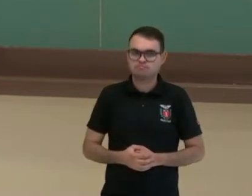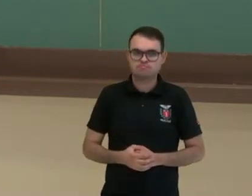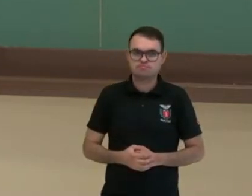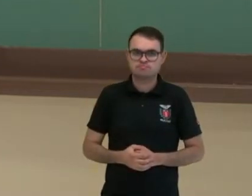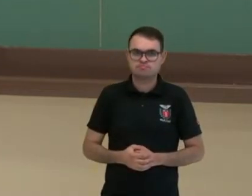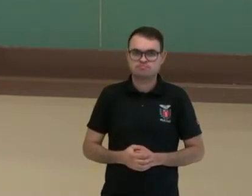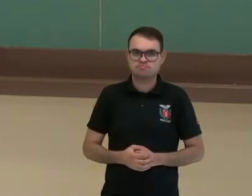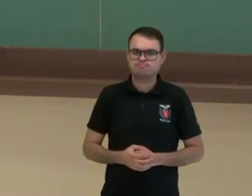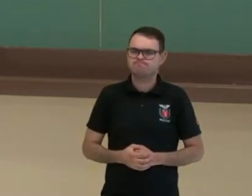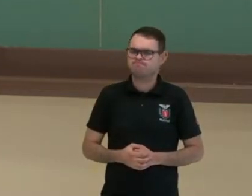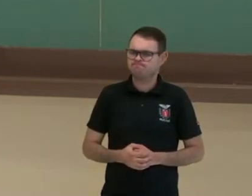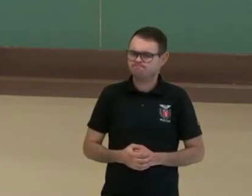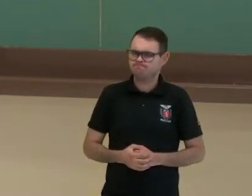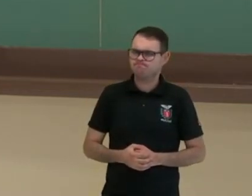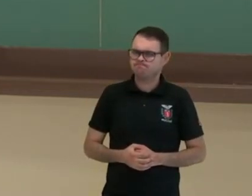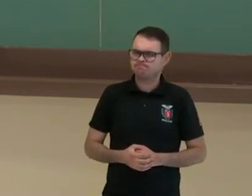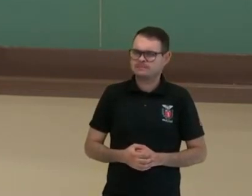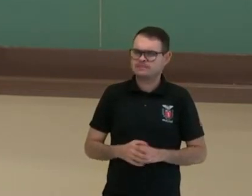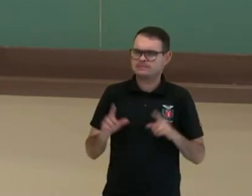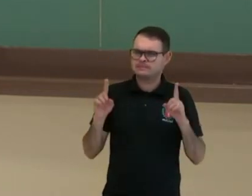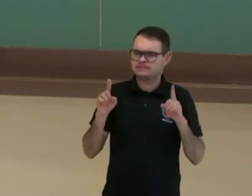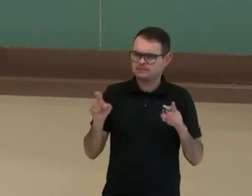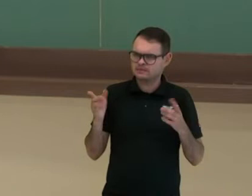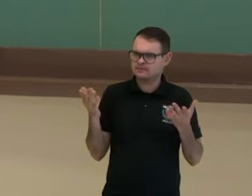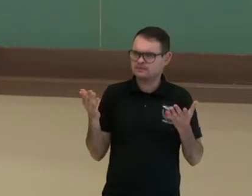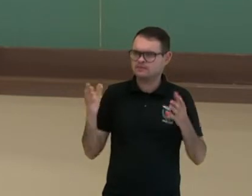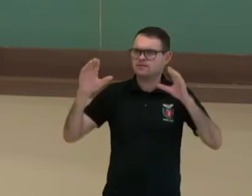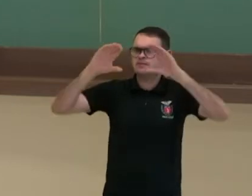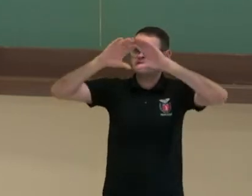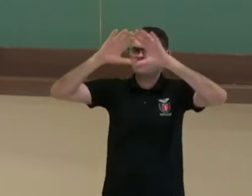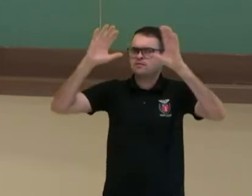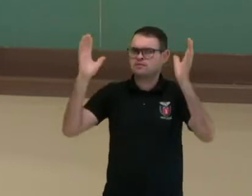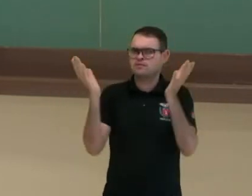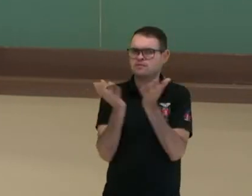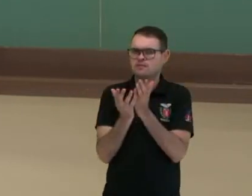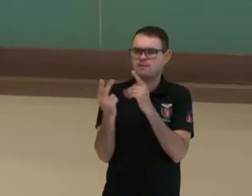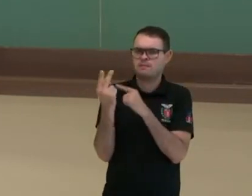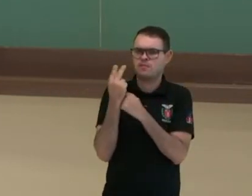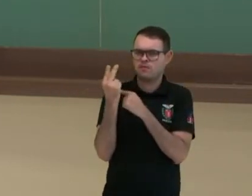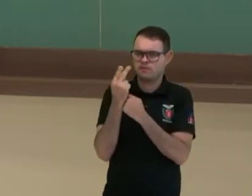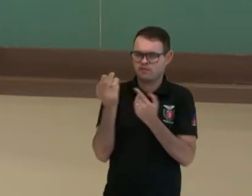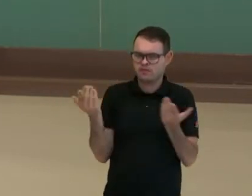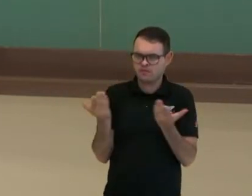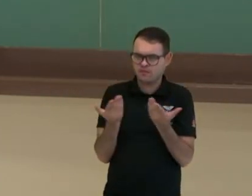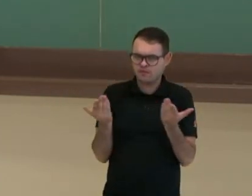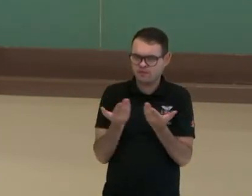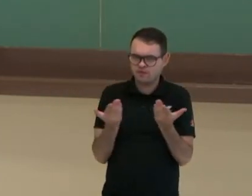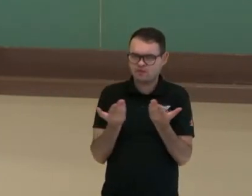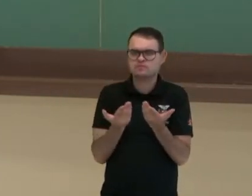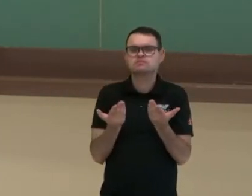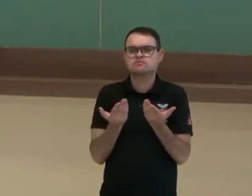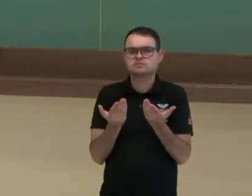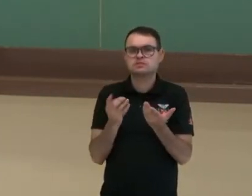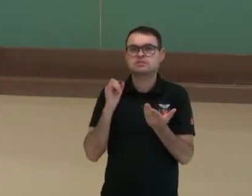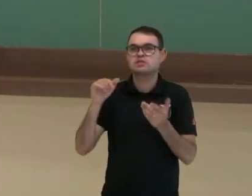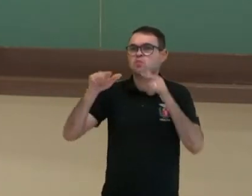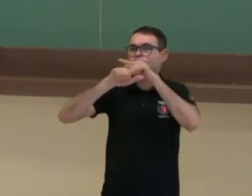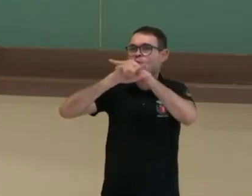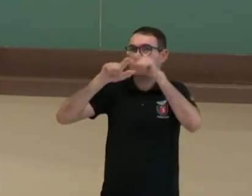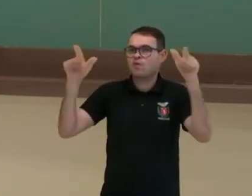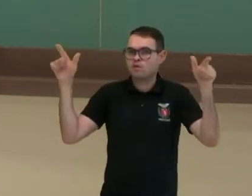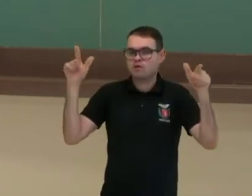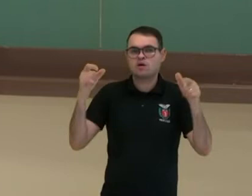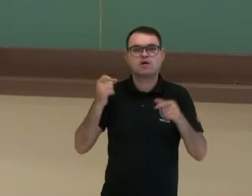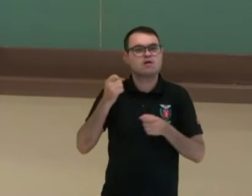planeta. Se ela nos protege hoje, na Terra atualmente, com a ausência dela,